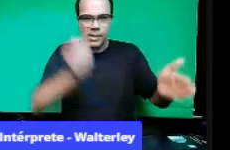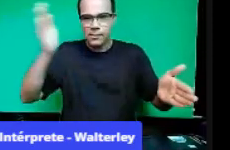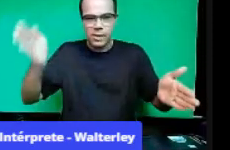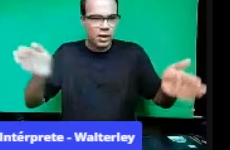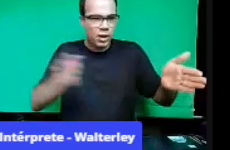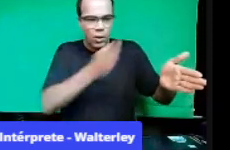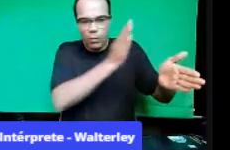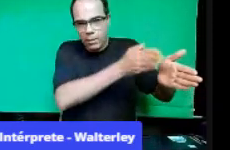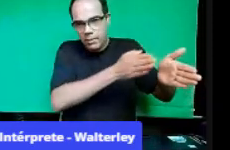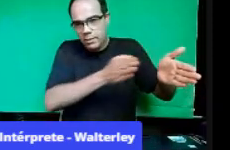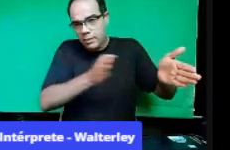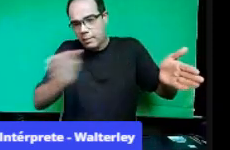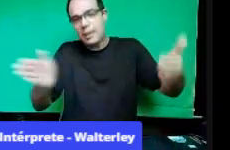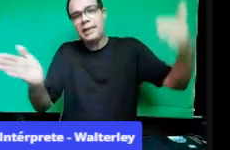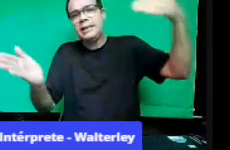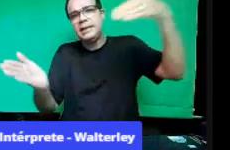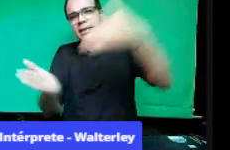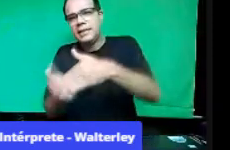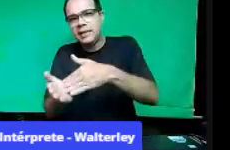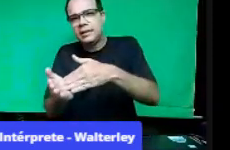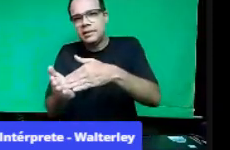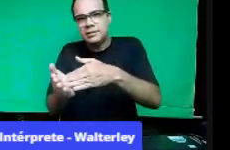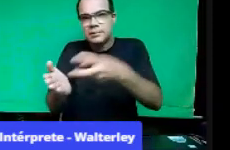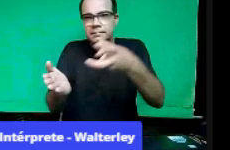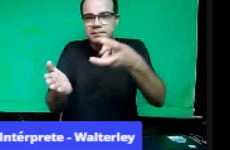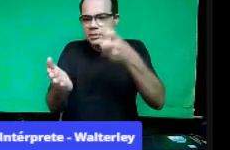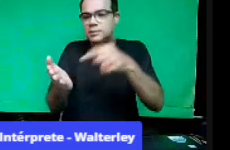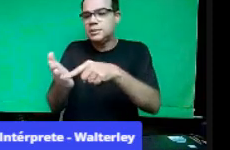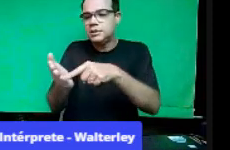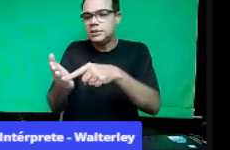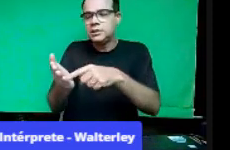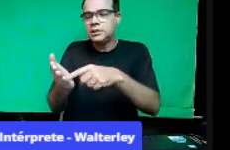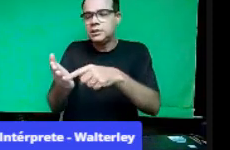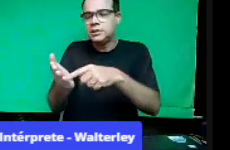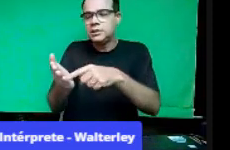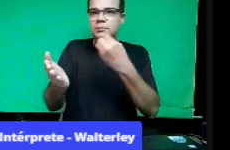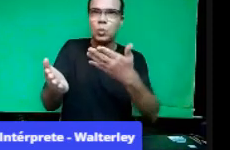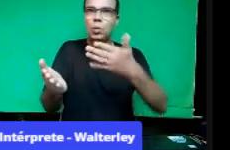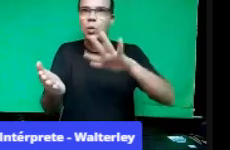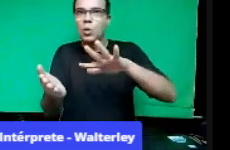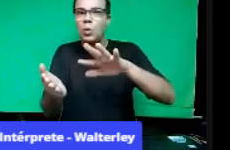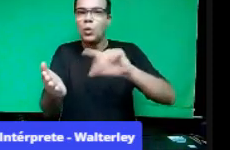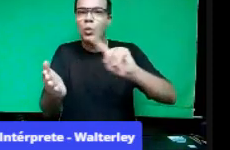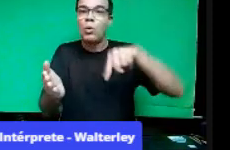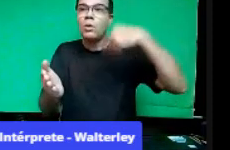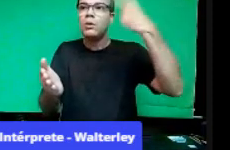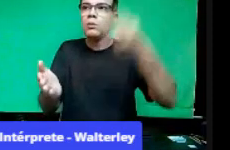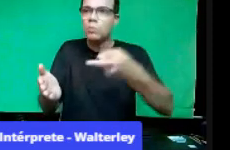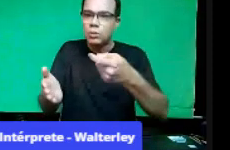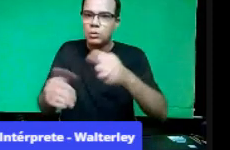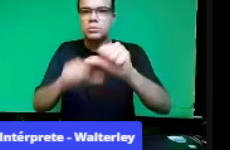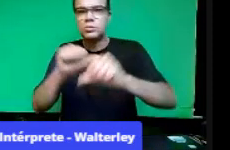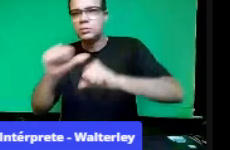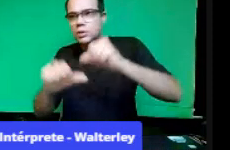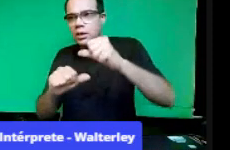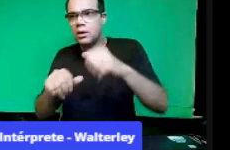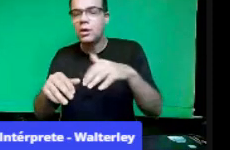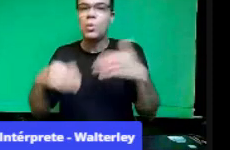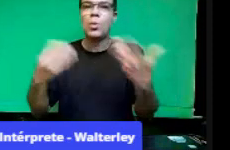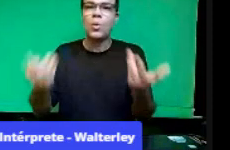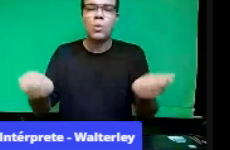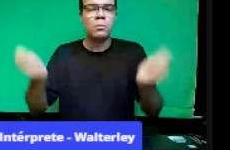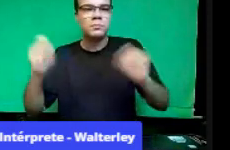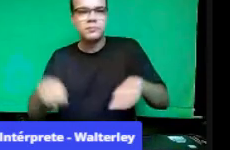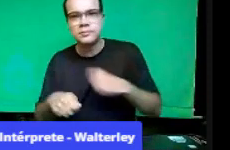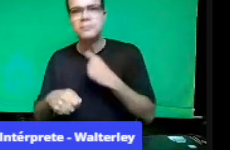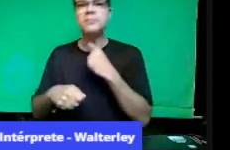desenvolvimento do indivíduo. Ele é todo embasado em potencial cognitivo, né? Vocês viram aí